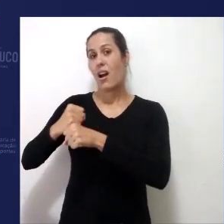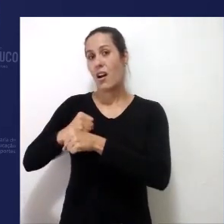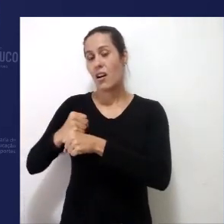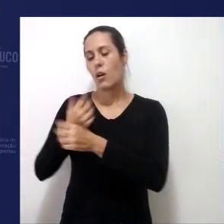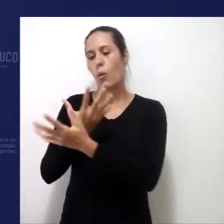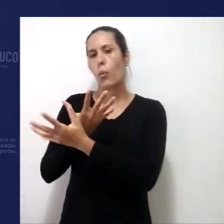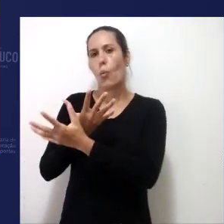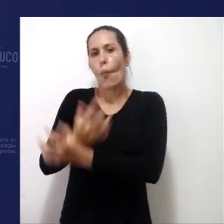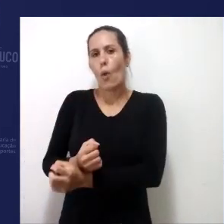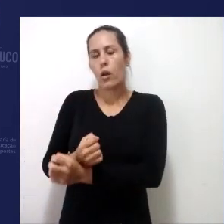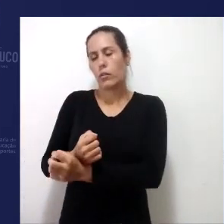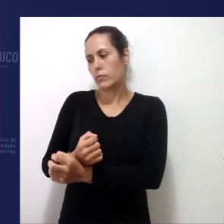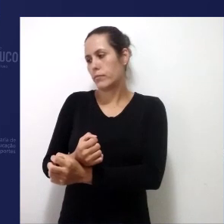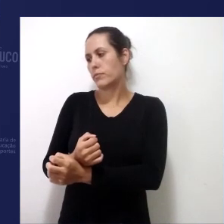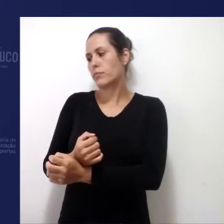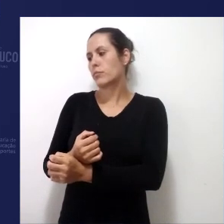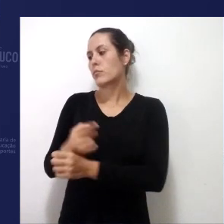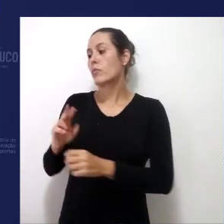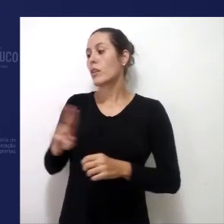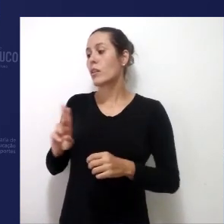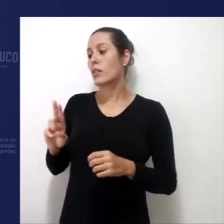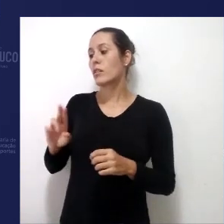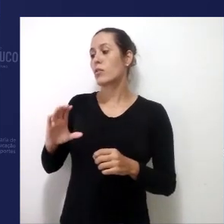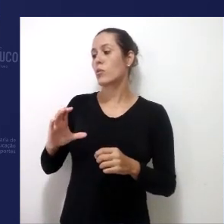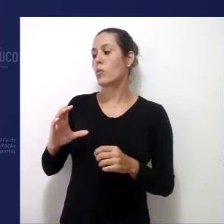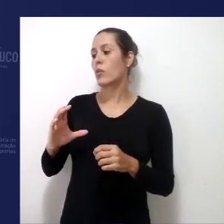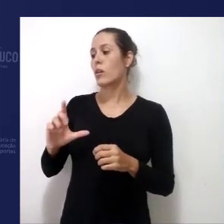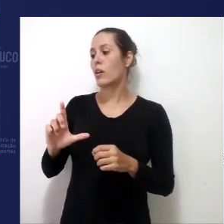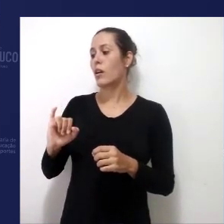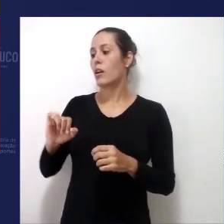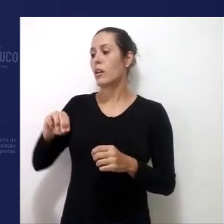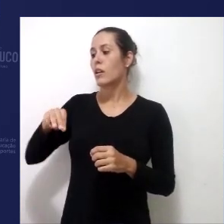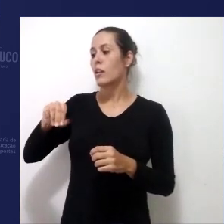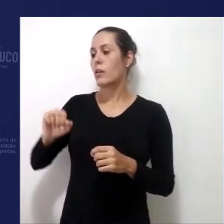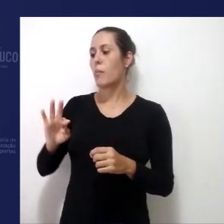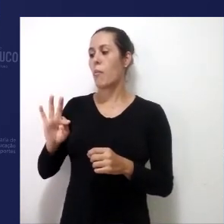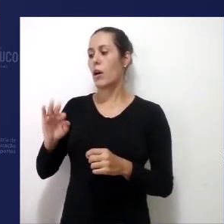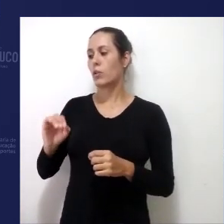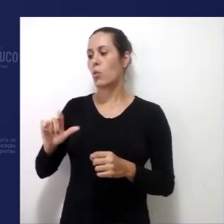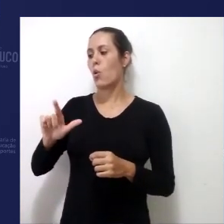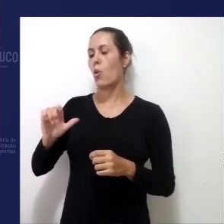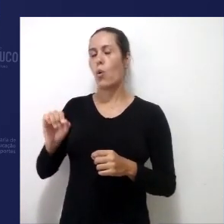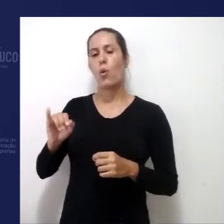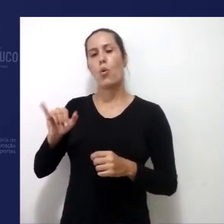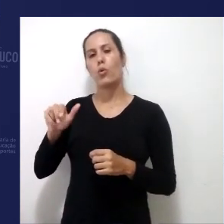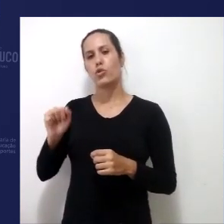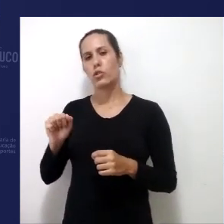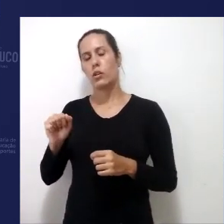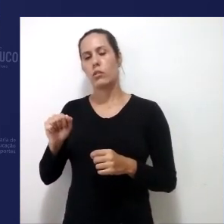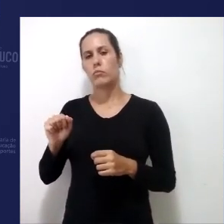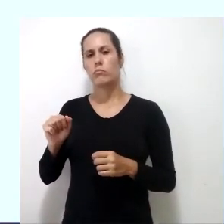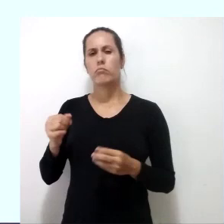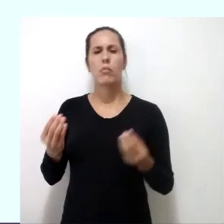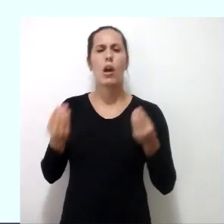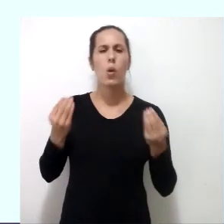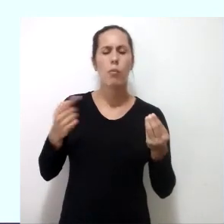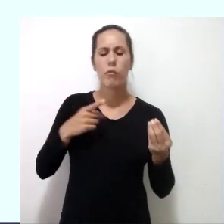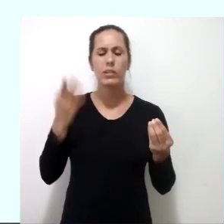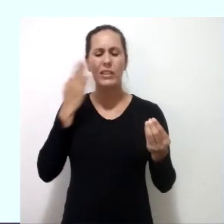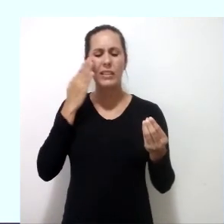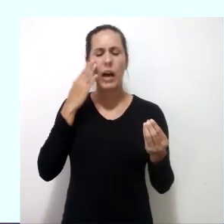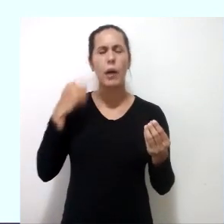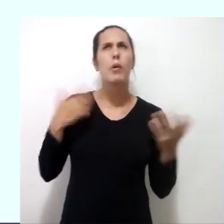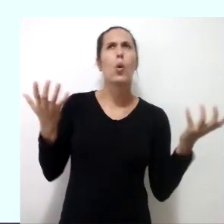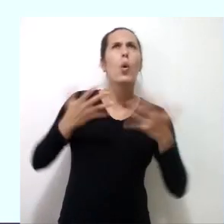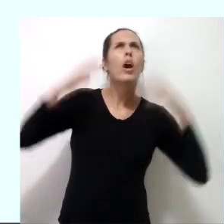A gente fala sobre a climatologia. E como você faz para saber em relação à